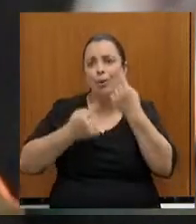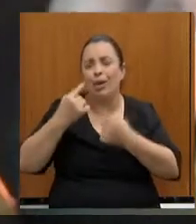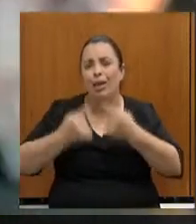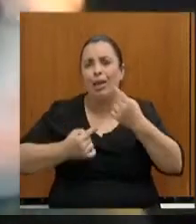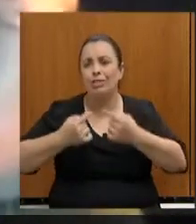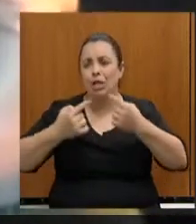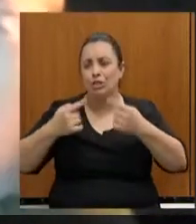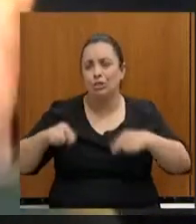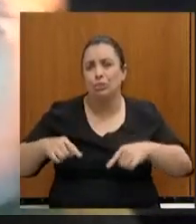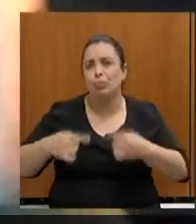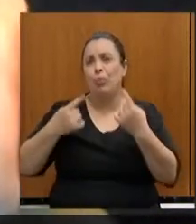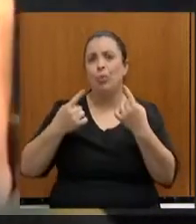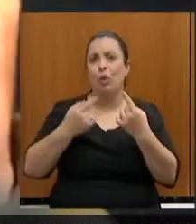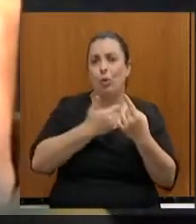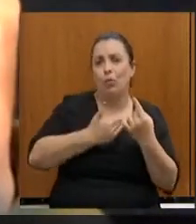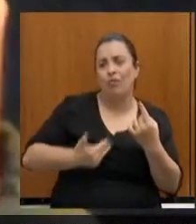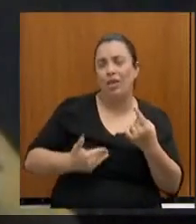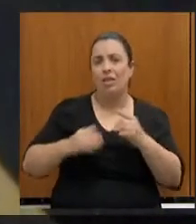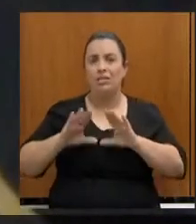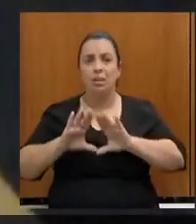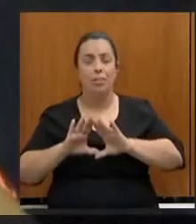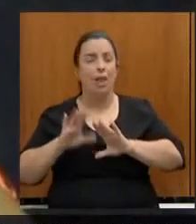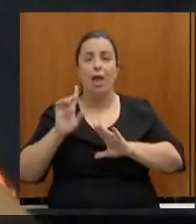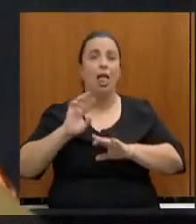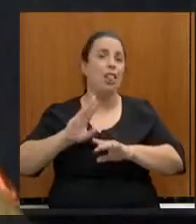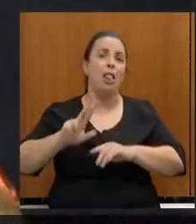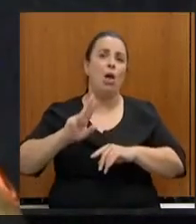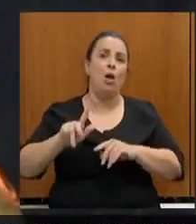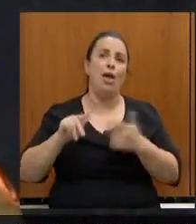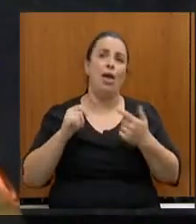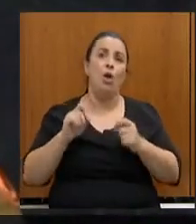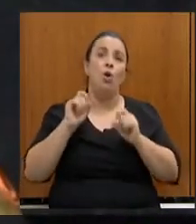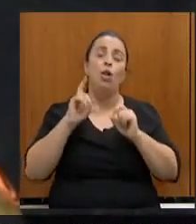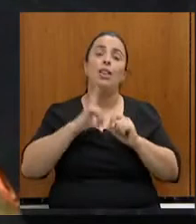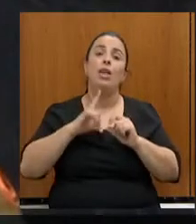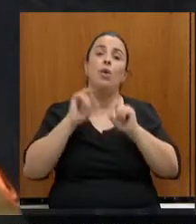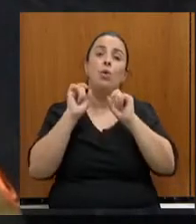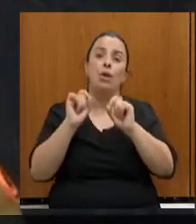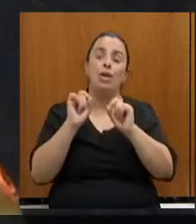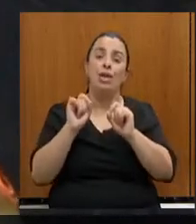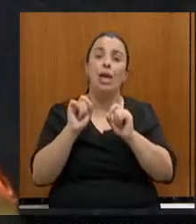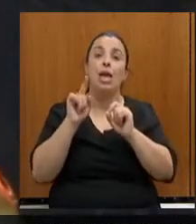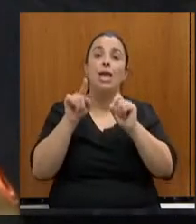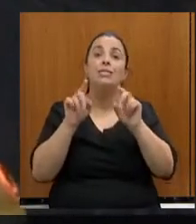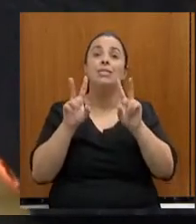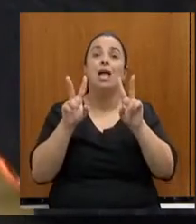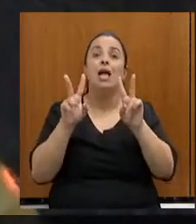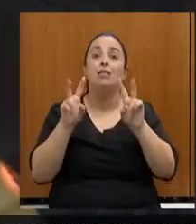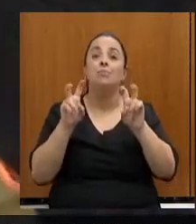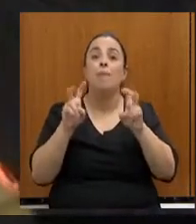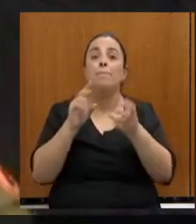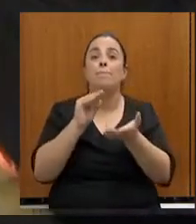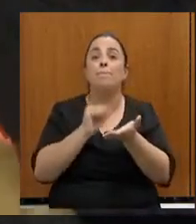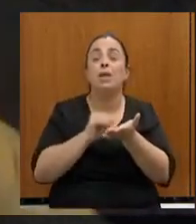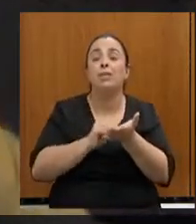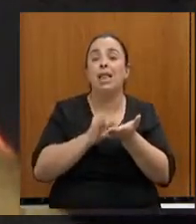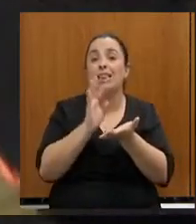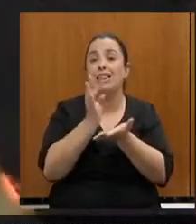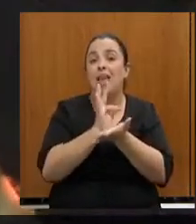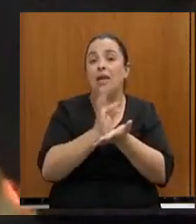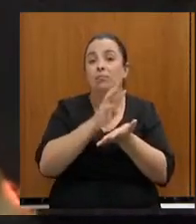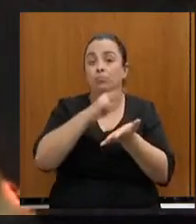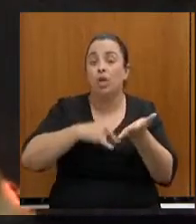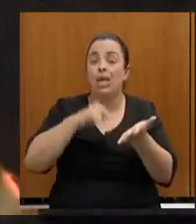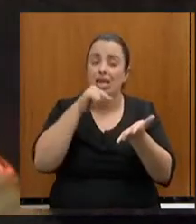paternidade beleza é nada disso O piá é apenas essa questão técnica que eu tenho certeza que será superada